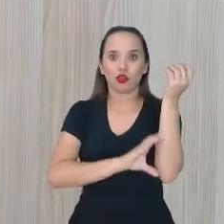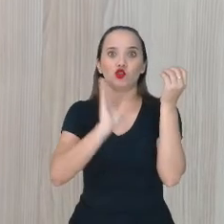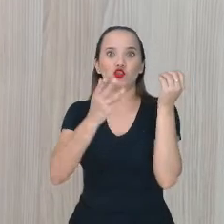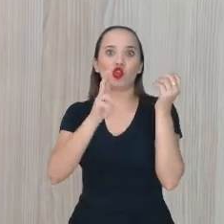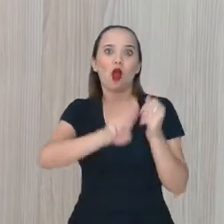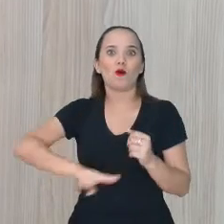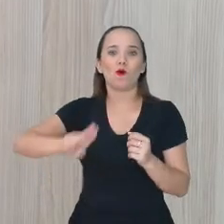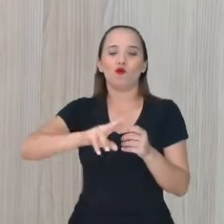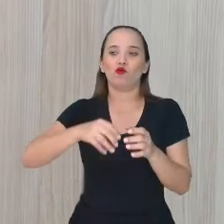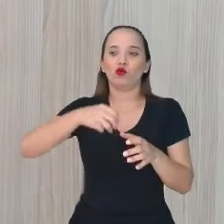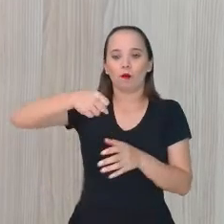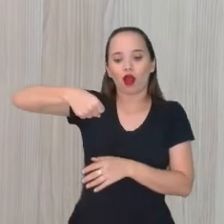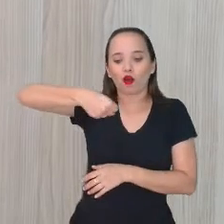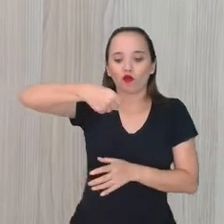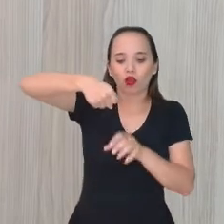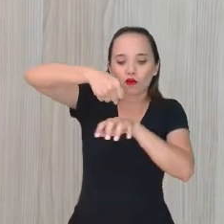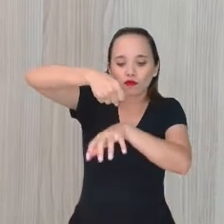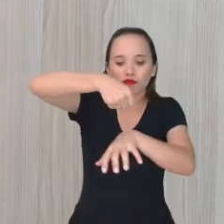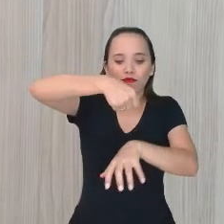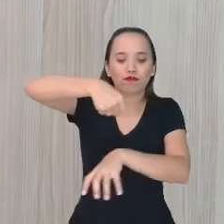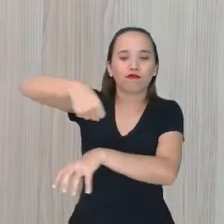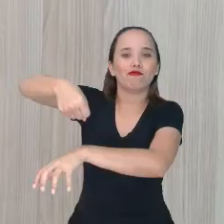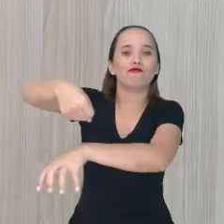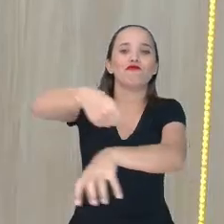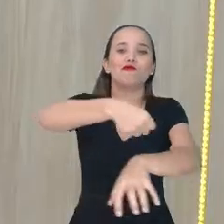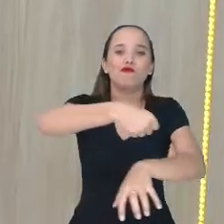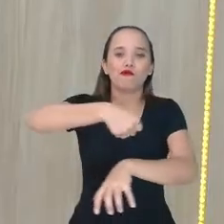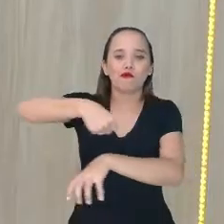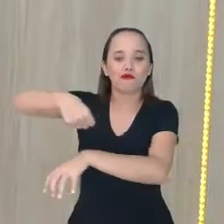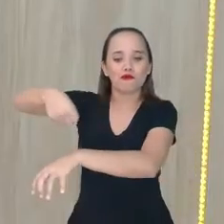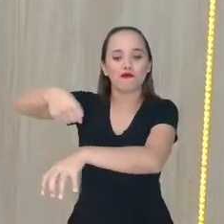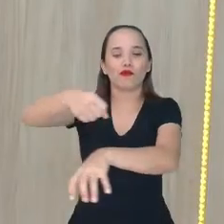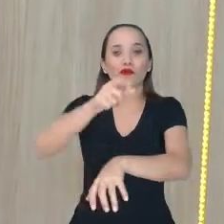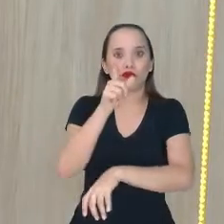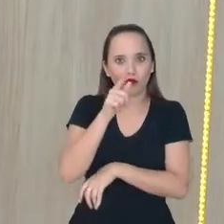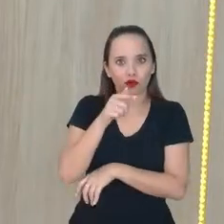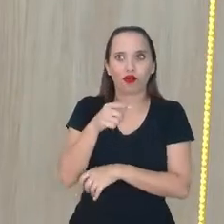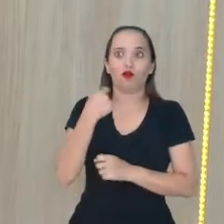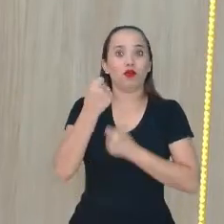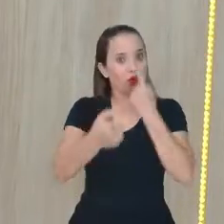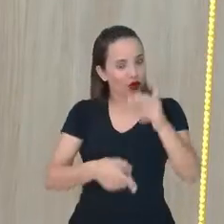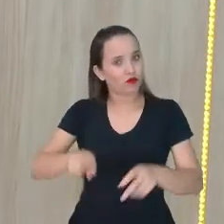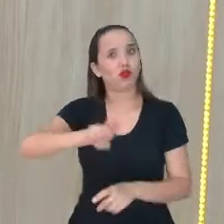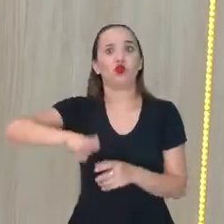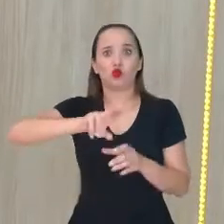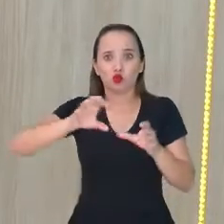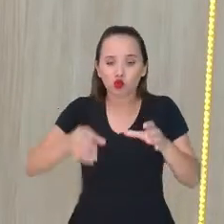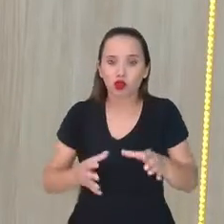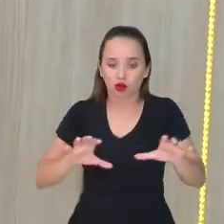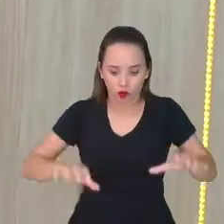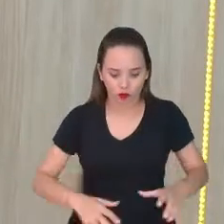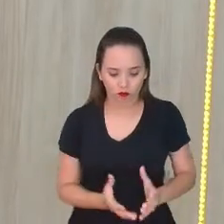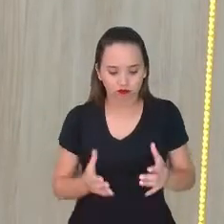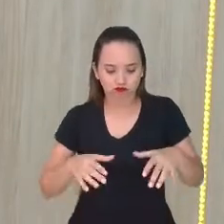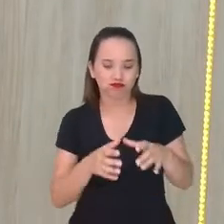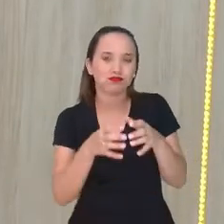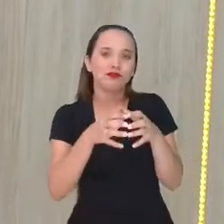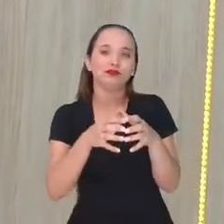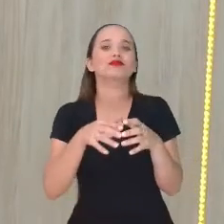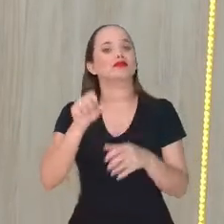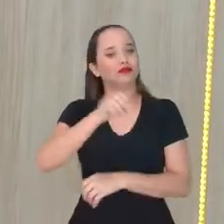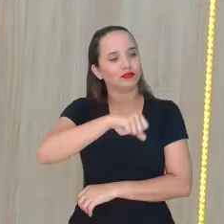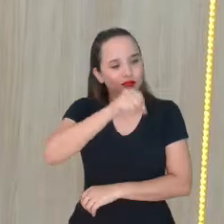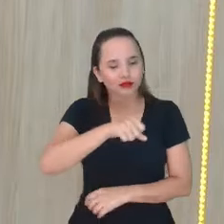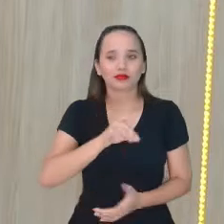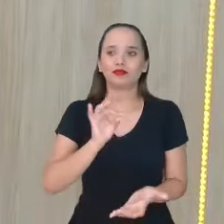chamado aguar, né? O pessoal chama Isso. de aguar. E muita gente até planta, viu? Planta, né? Dentro Exato, desses faz um vasinhos jarrinho, né?